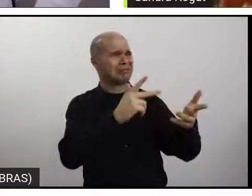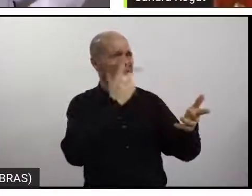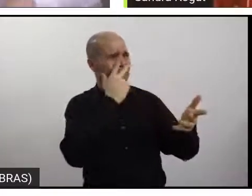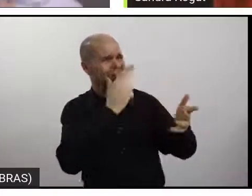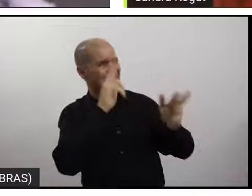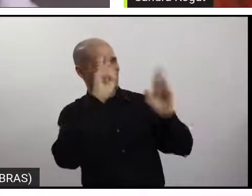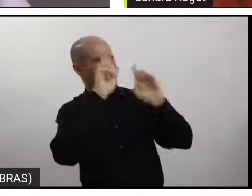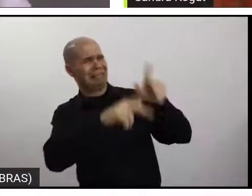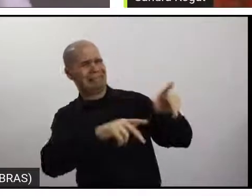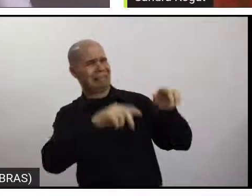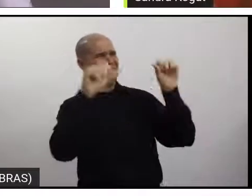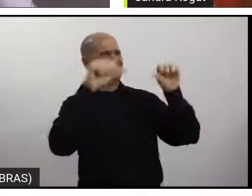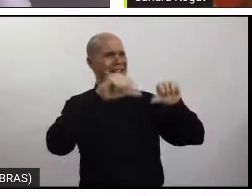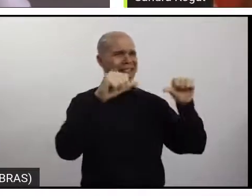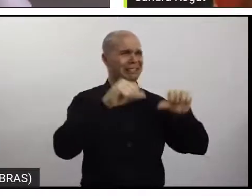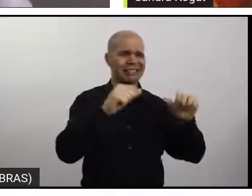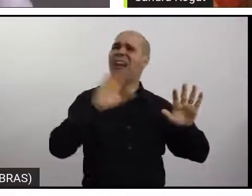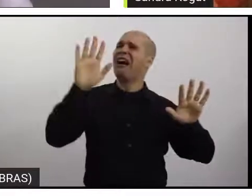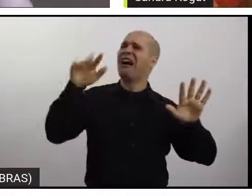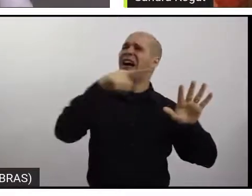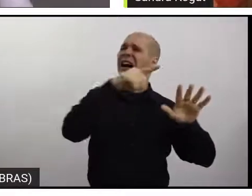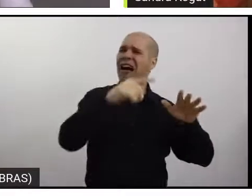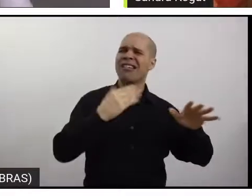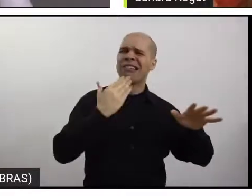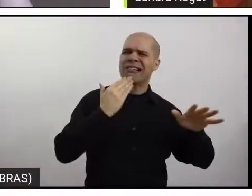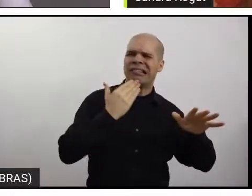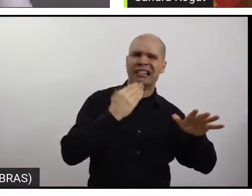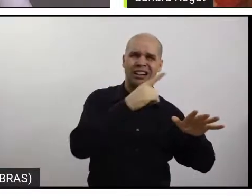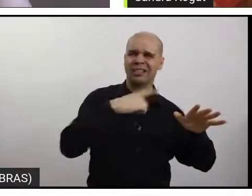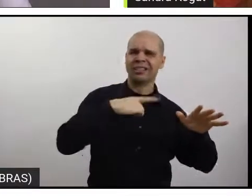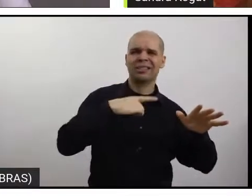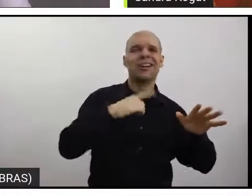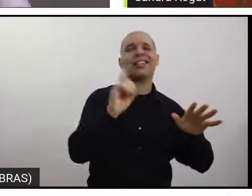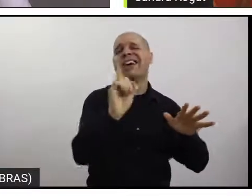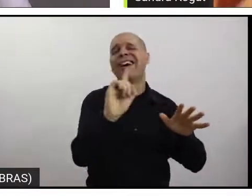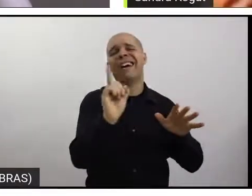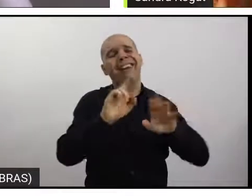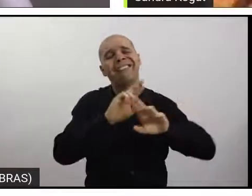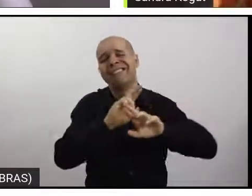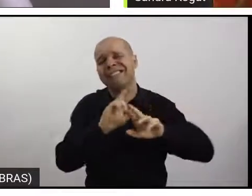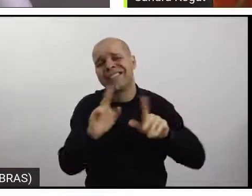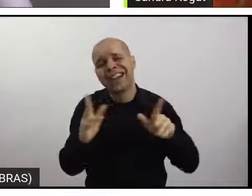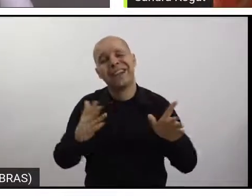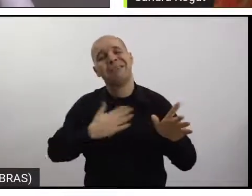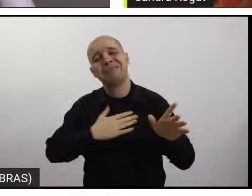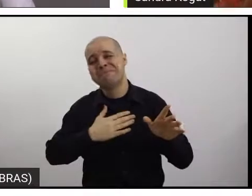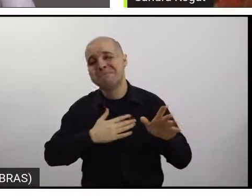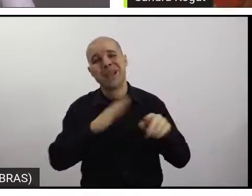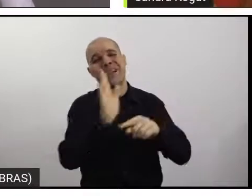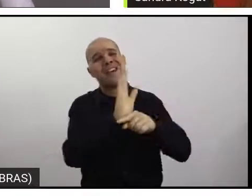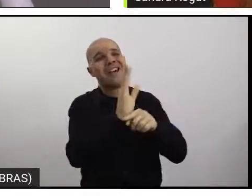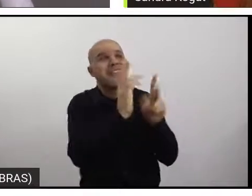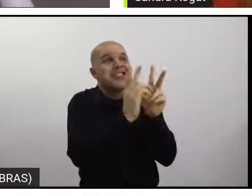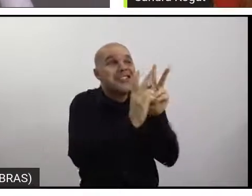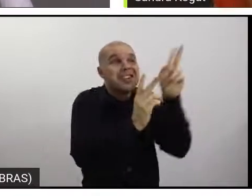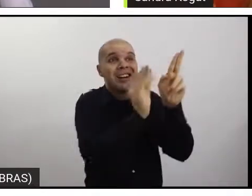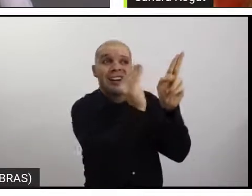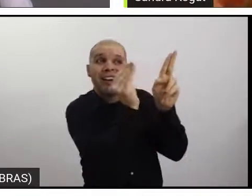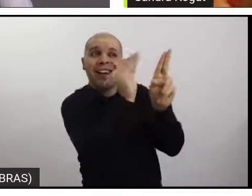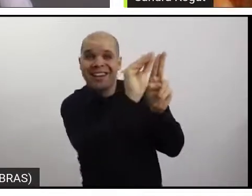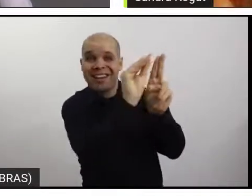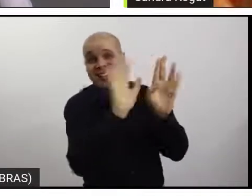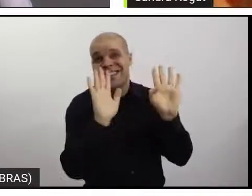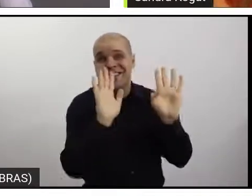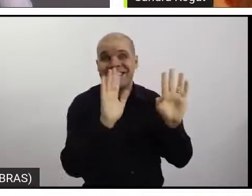E era o parabólico, era o meu vídeo, entendeu? Ai, que ótimo. Causou até assim, esse tipo de comoção.